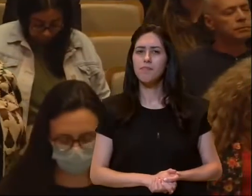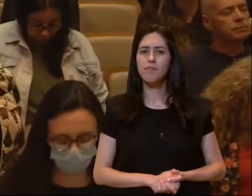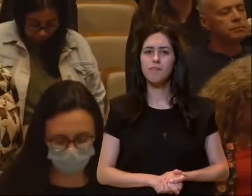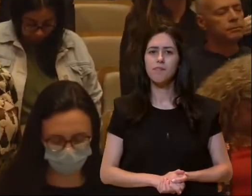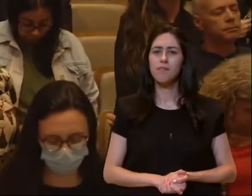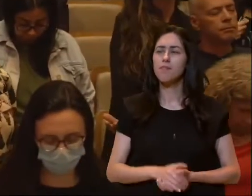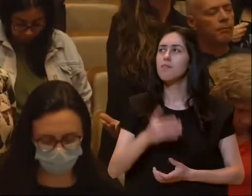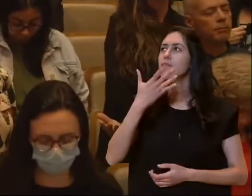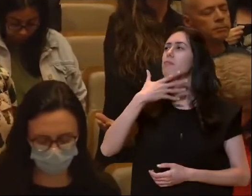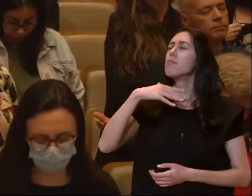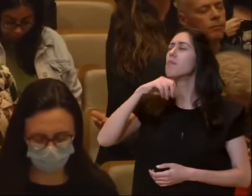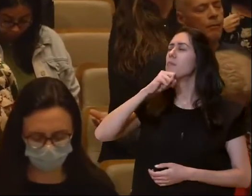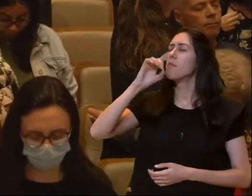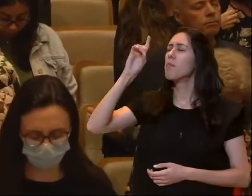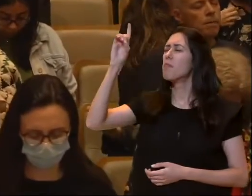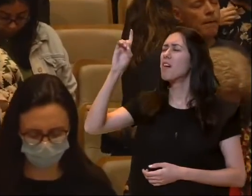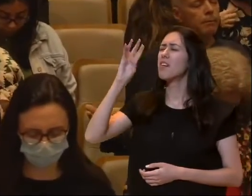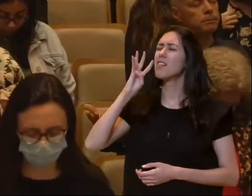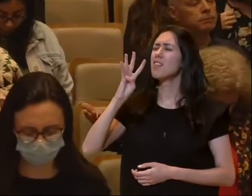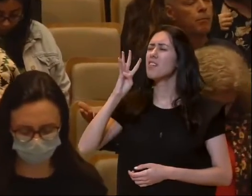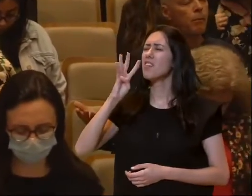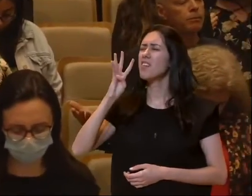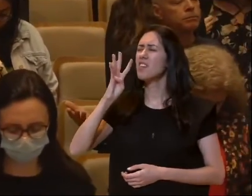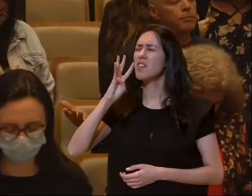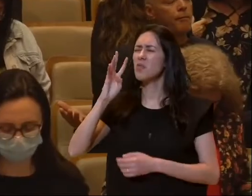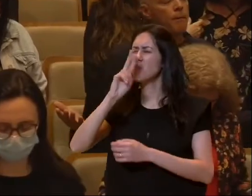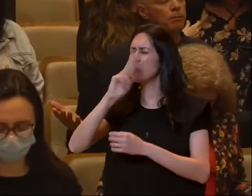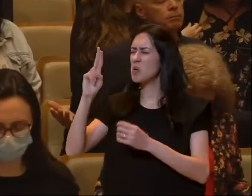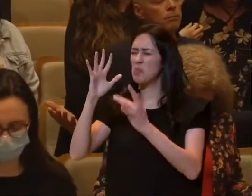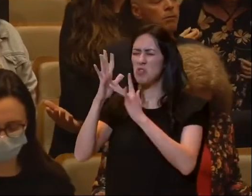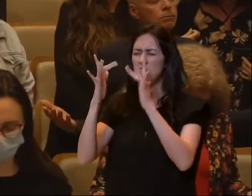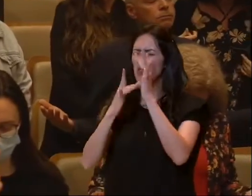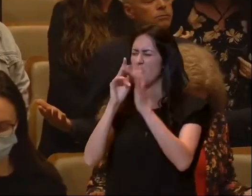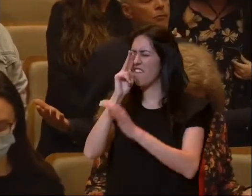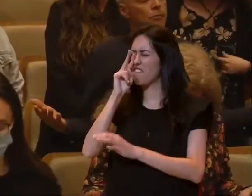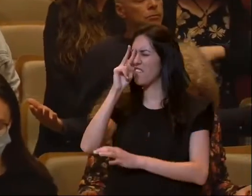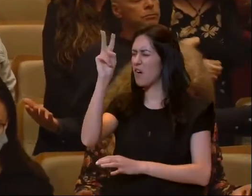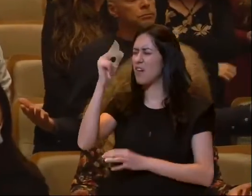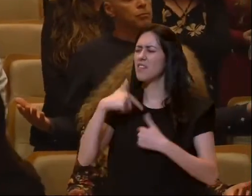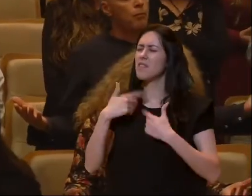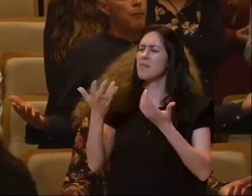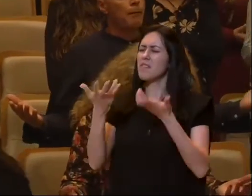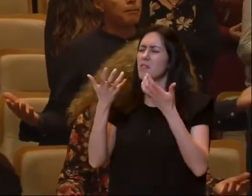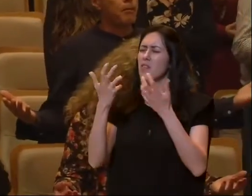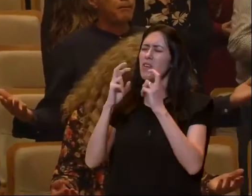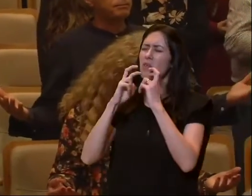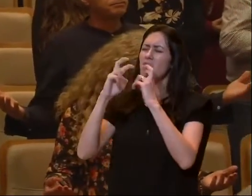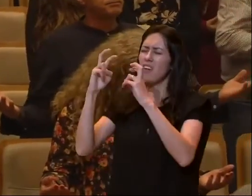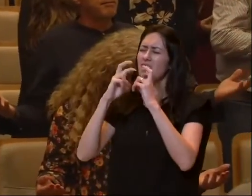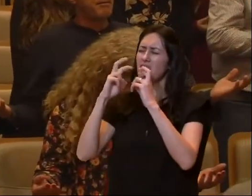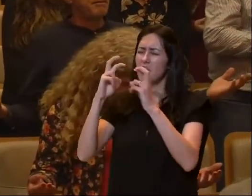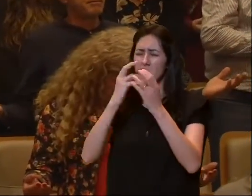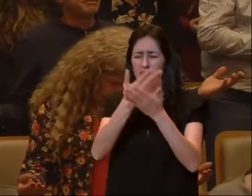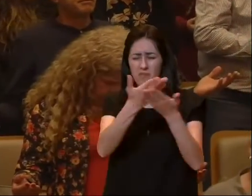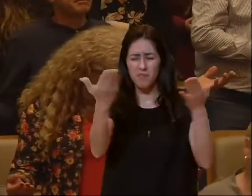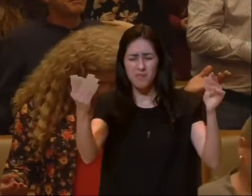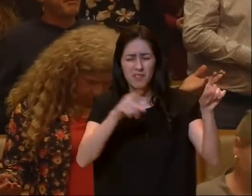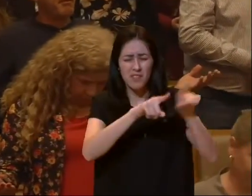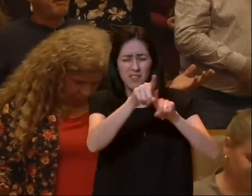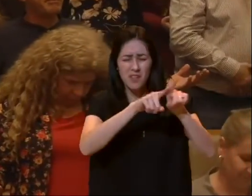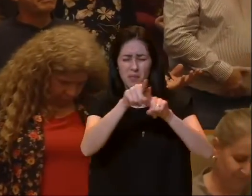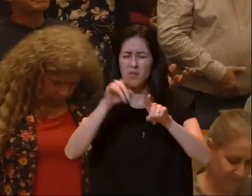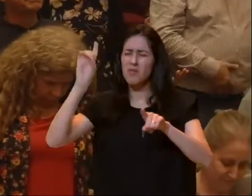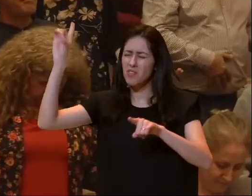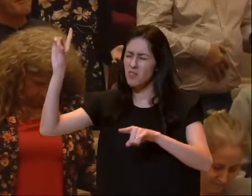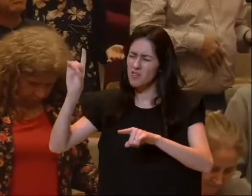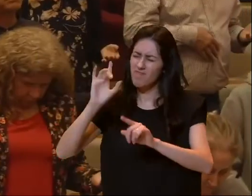Pai querido, na autoridade do nome de Jesus, eu quero clamar que os meus irmãos sejam